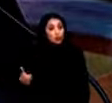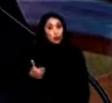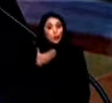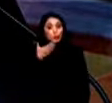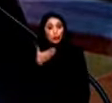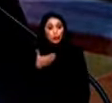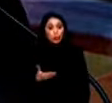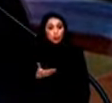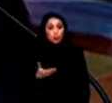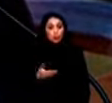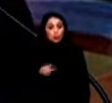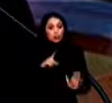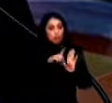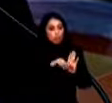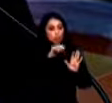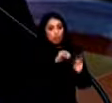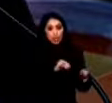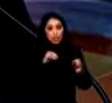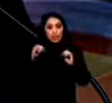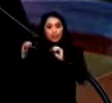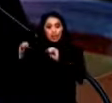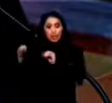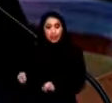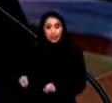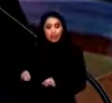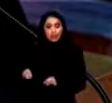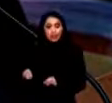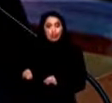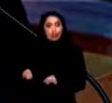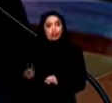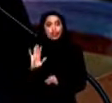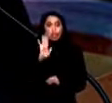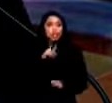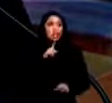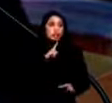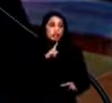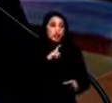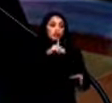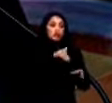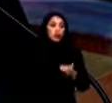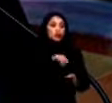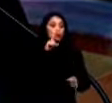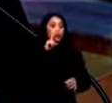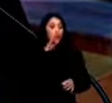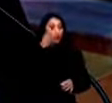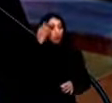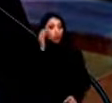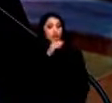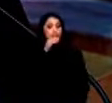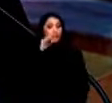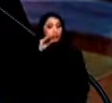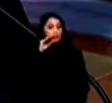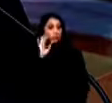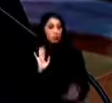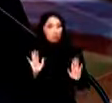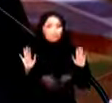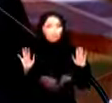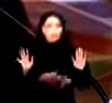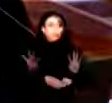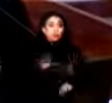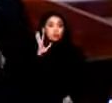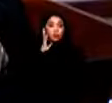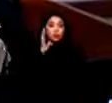destaque em que já foram lançados votos do ministro Marco Aurélio e do ministro Celso de Mello. Valeria para todos. Para